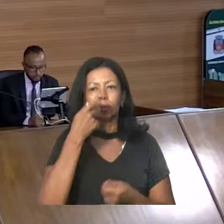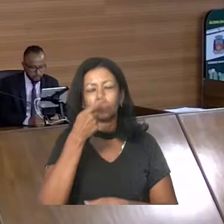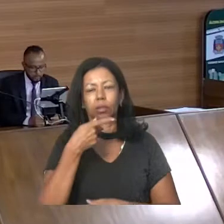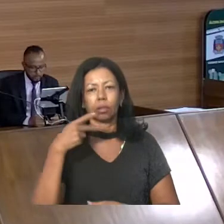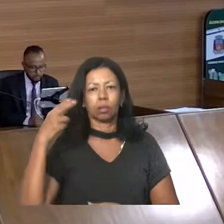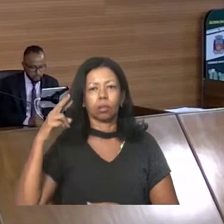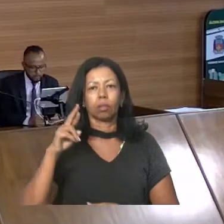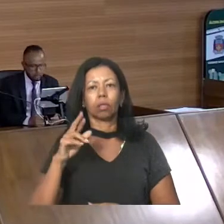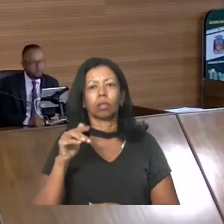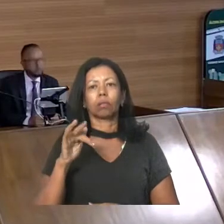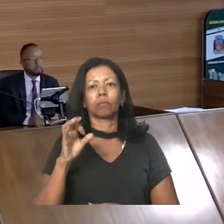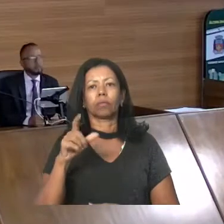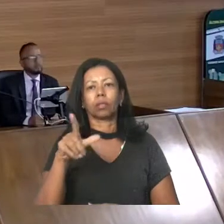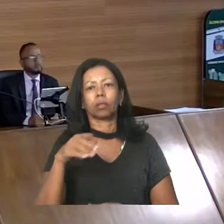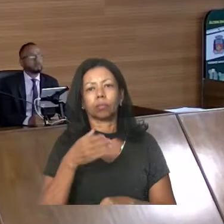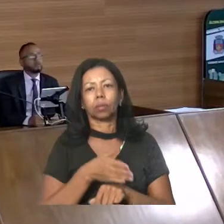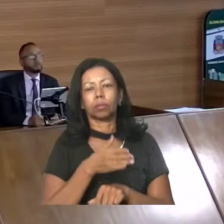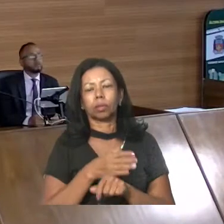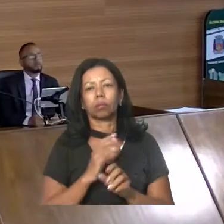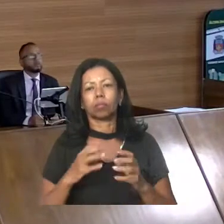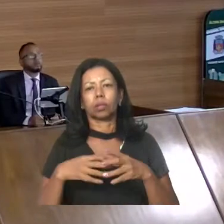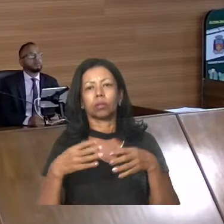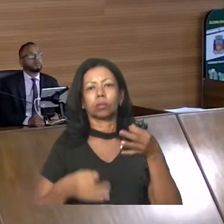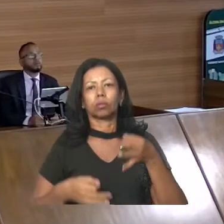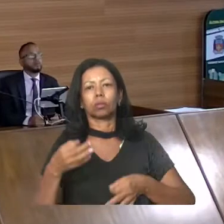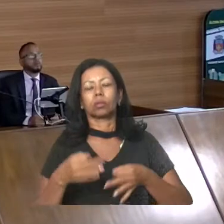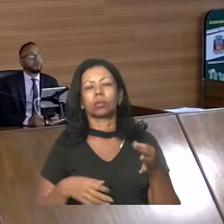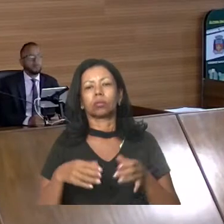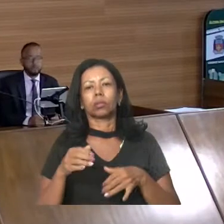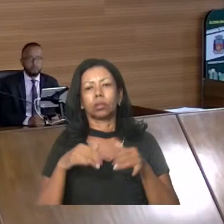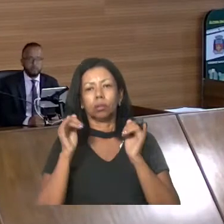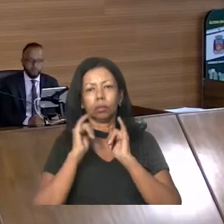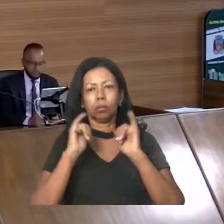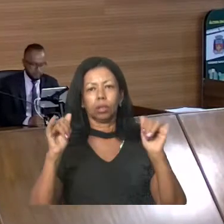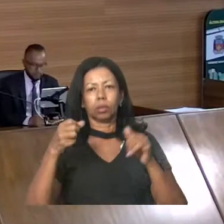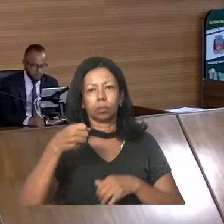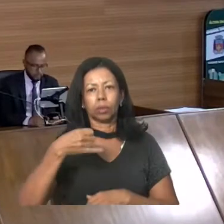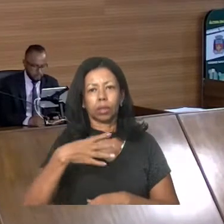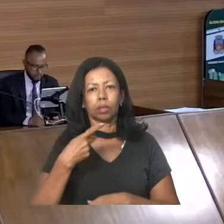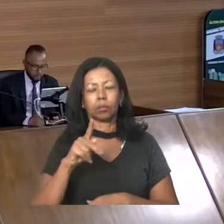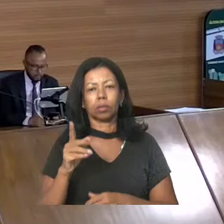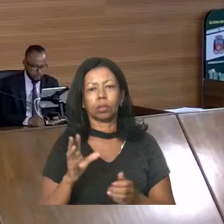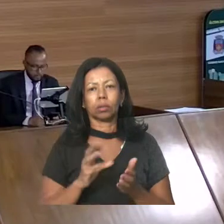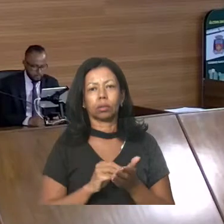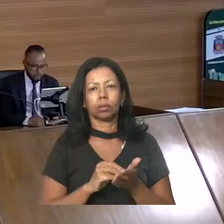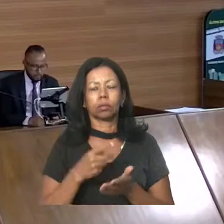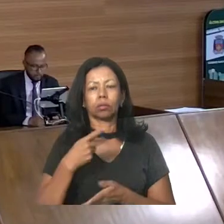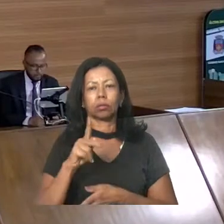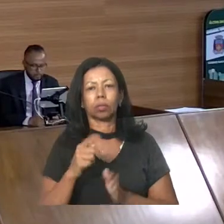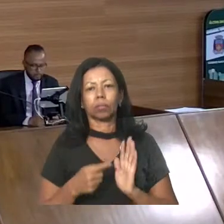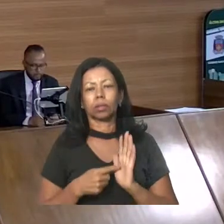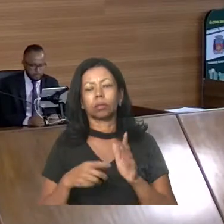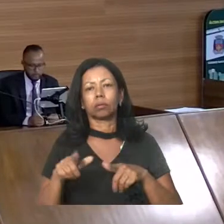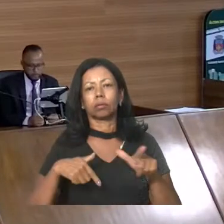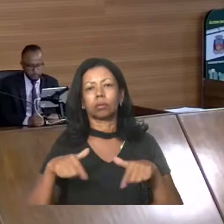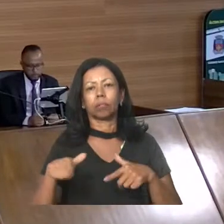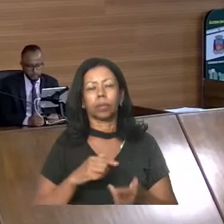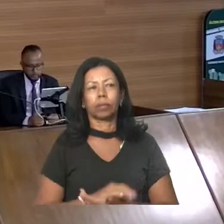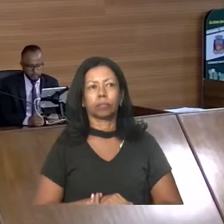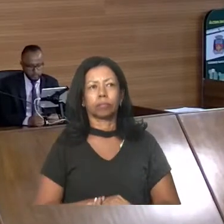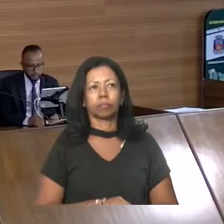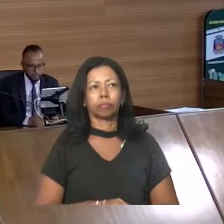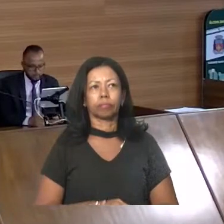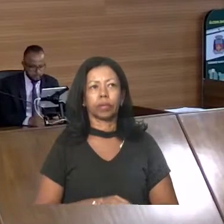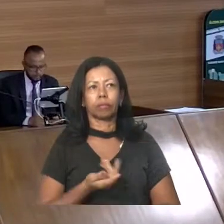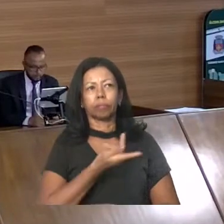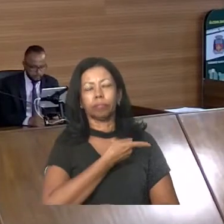Souza Vilar, membro da Comissão de Justiça e Redação, para declarar e justificar sua restrição à presente propositura.